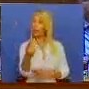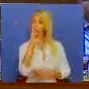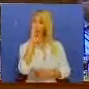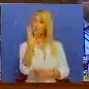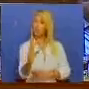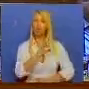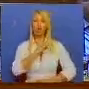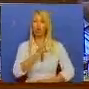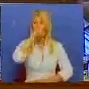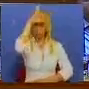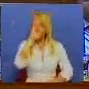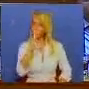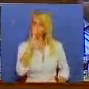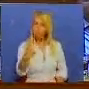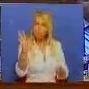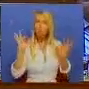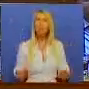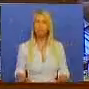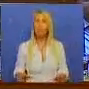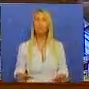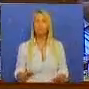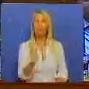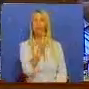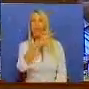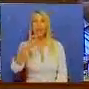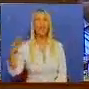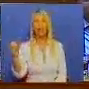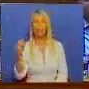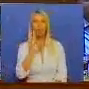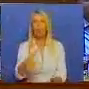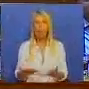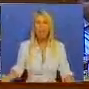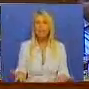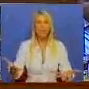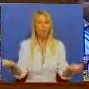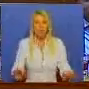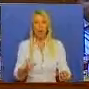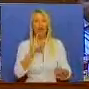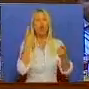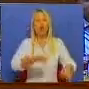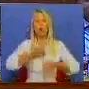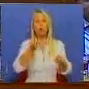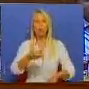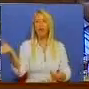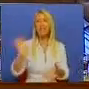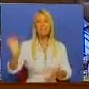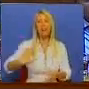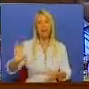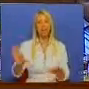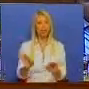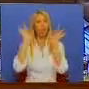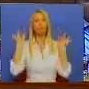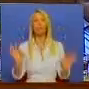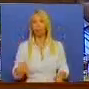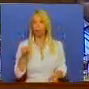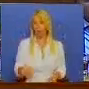com toda a frontalidade, que foi um erro desincentivar a cultura dos cereais, como hoje se vê, dado